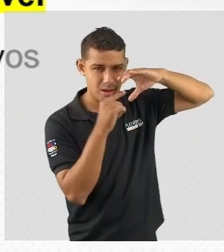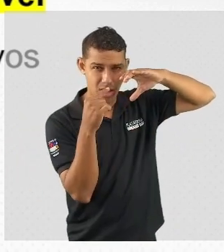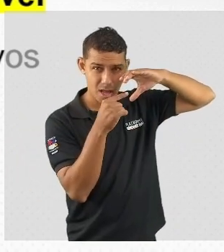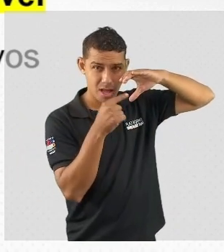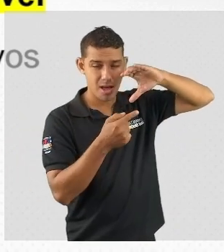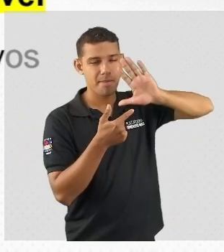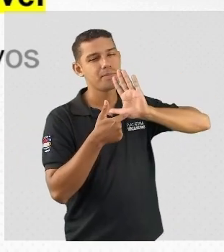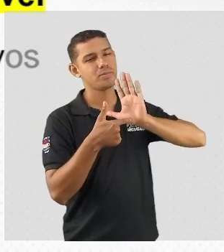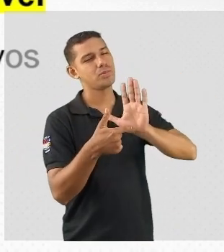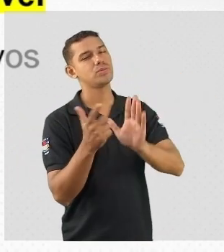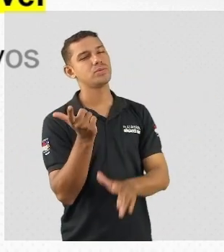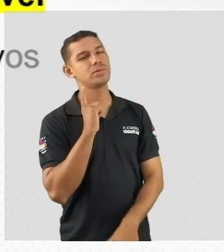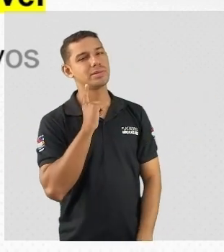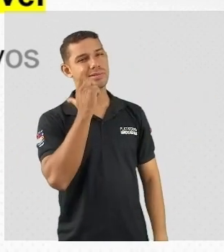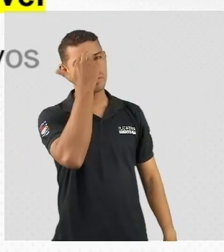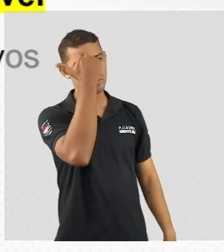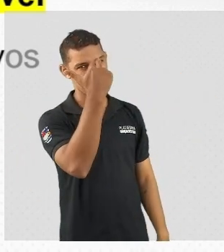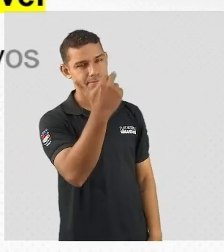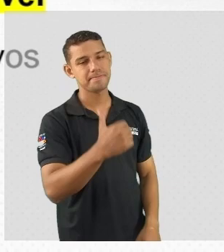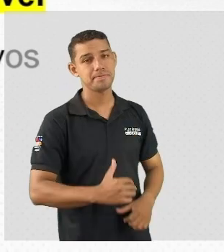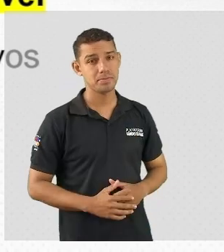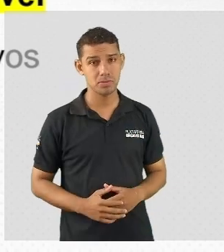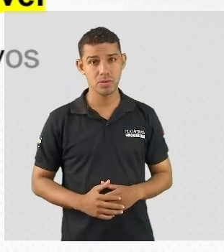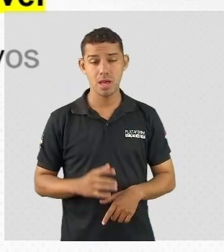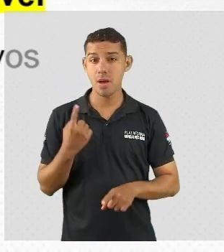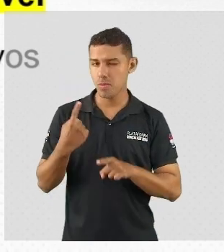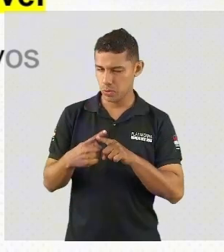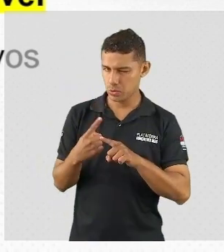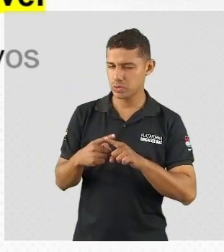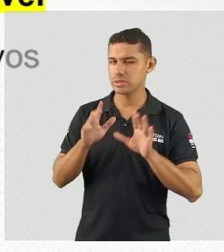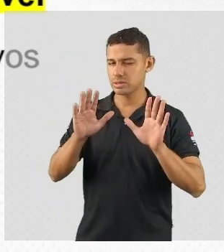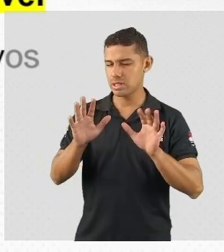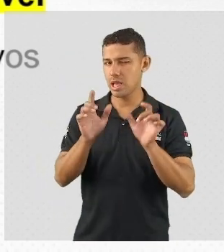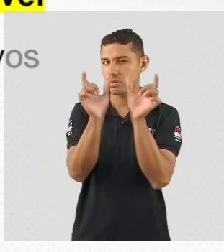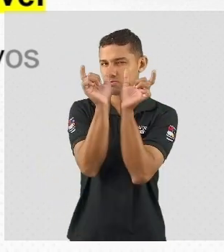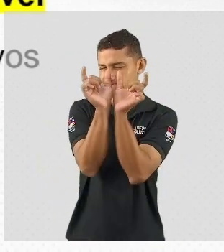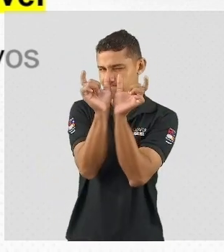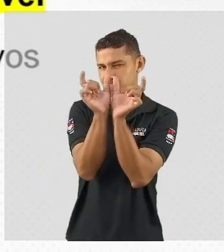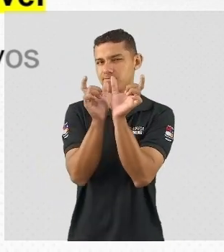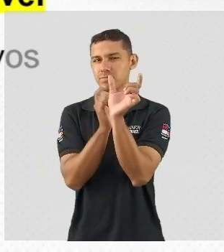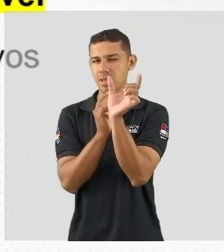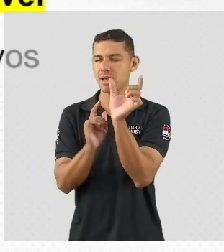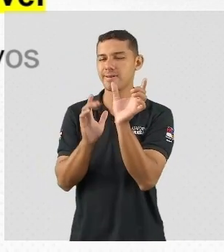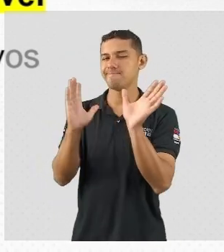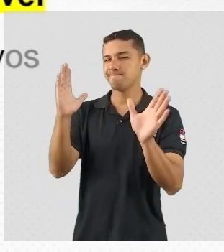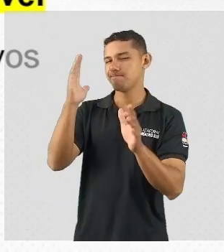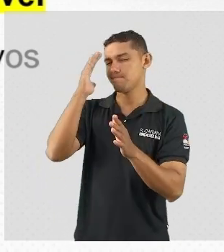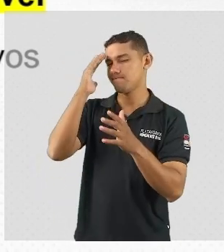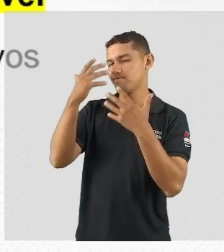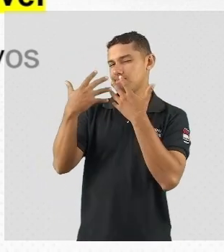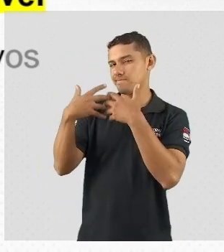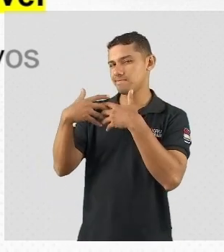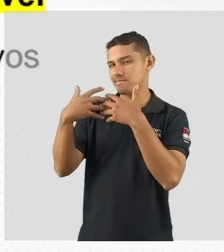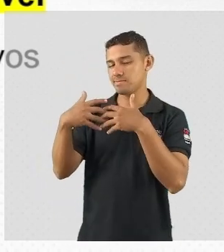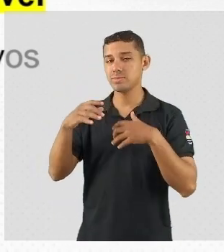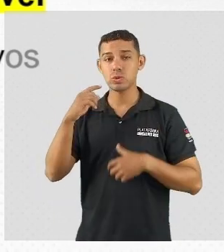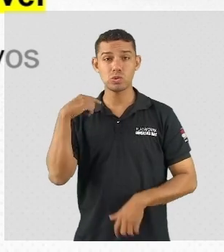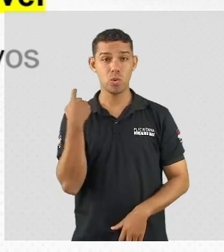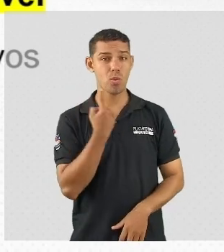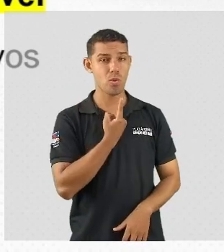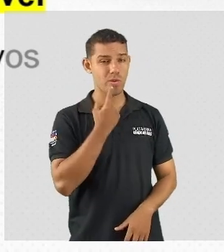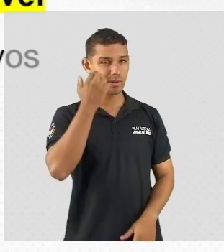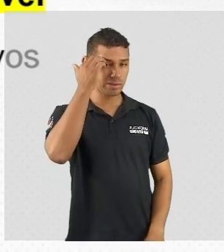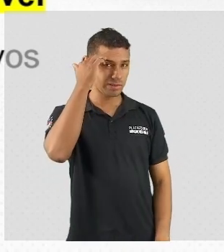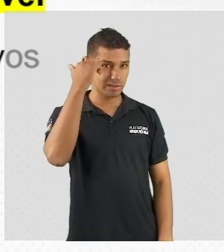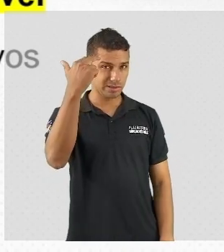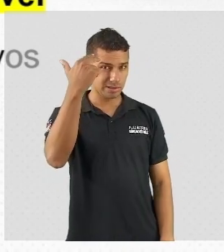povo sim tem história. Por isso que é um termo questionável. Mas é um primeiro passo a nós entendermos, é que, então,